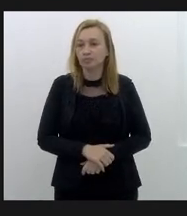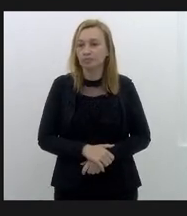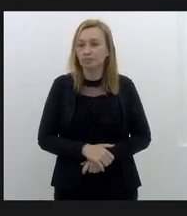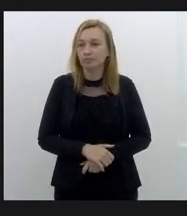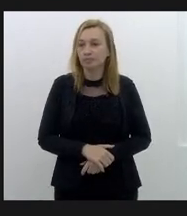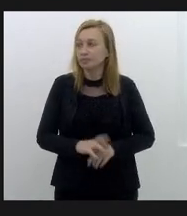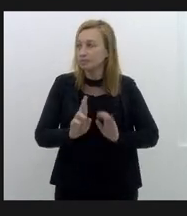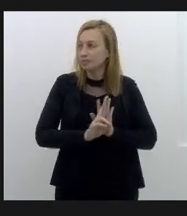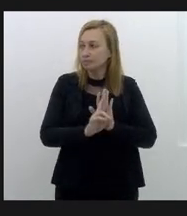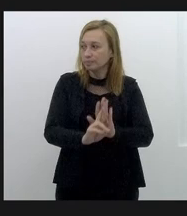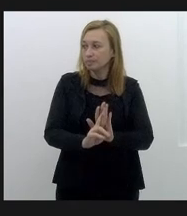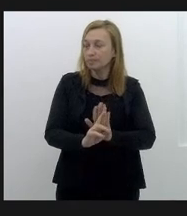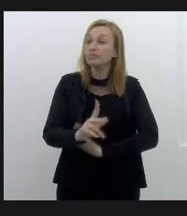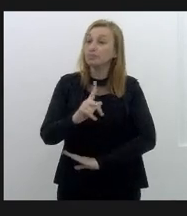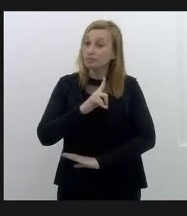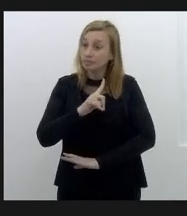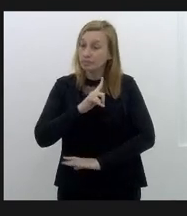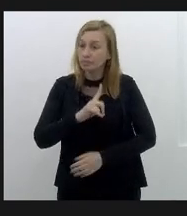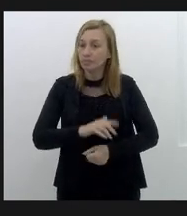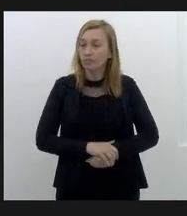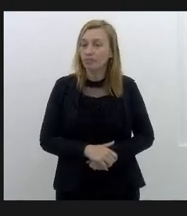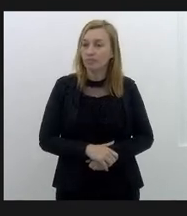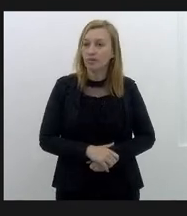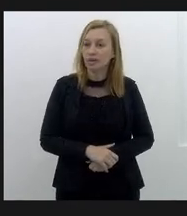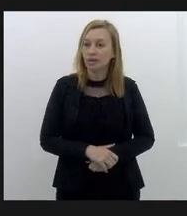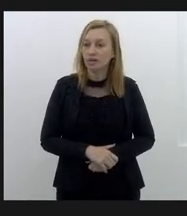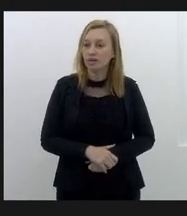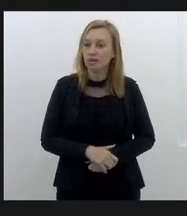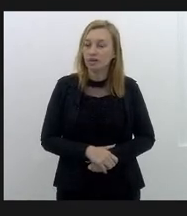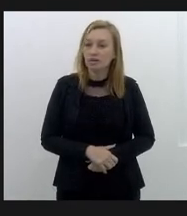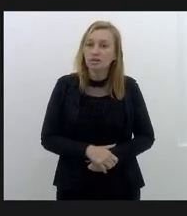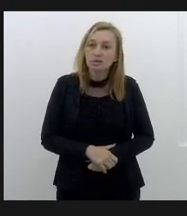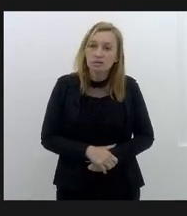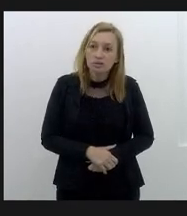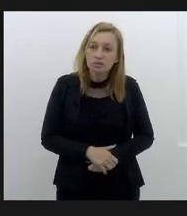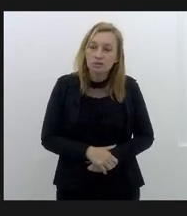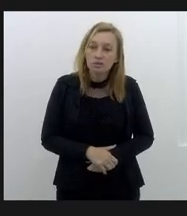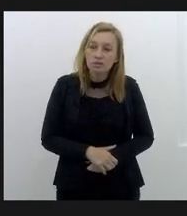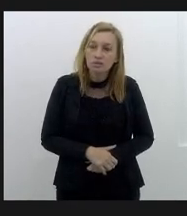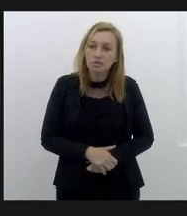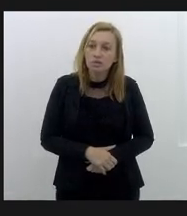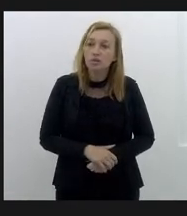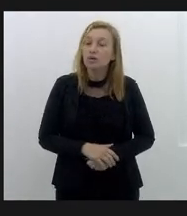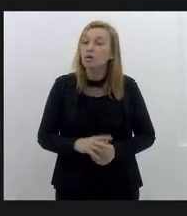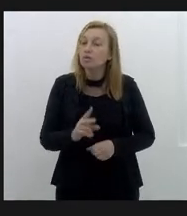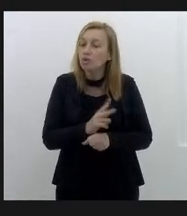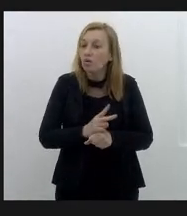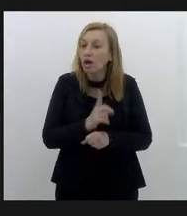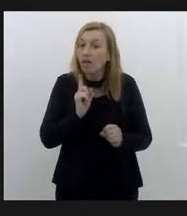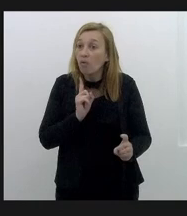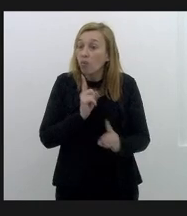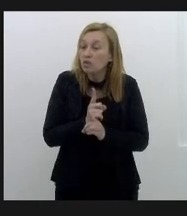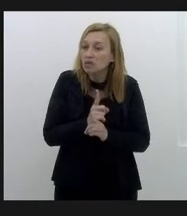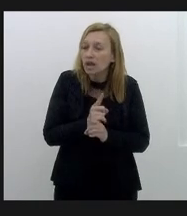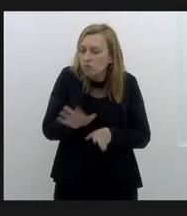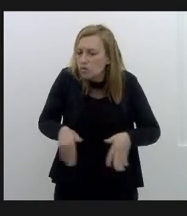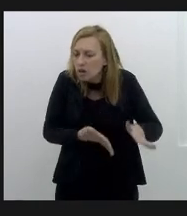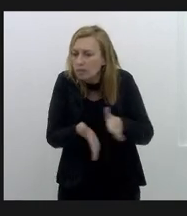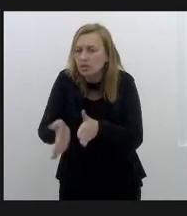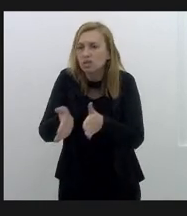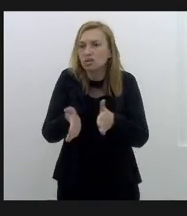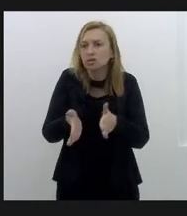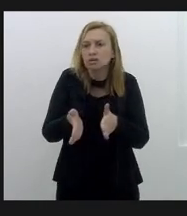é uma representação que tem uma sensibilidade que tem procure encontrar para mim